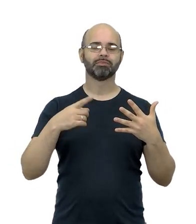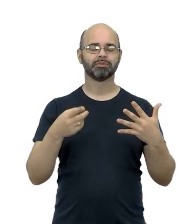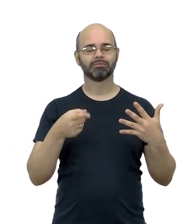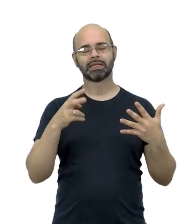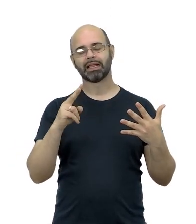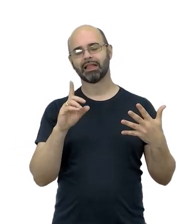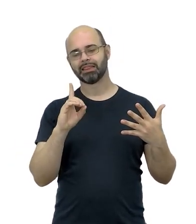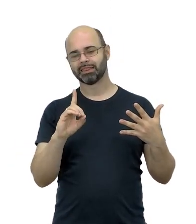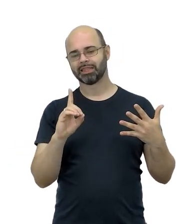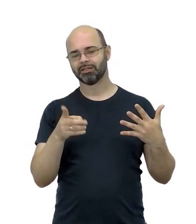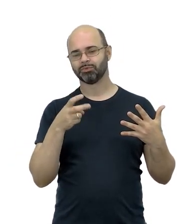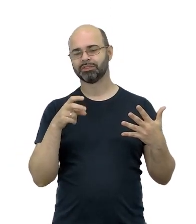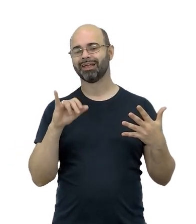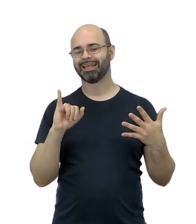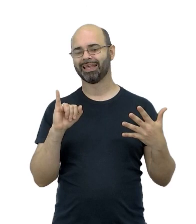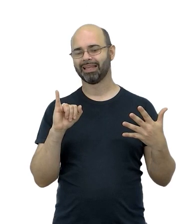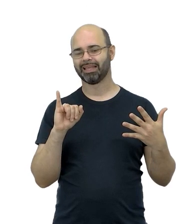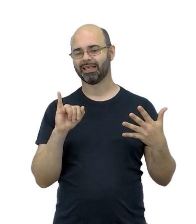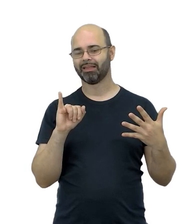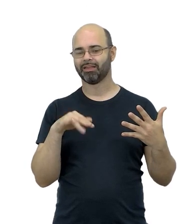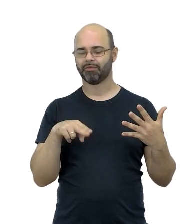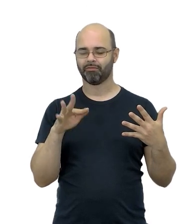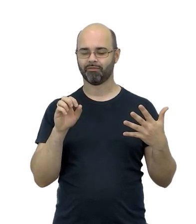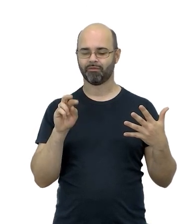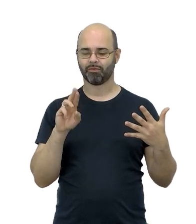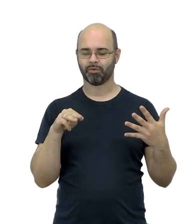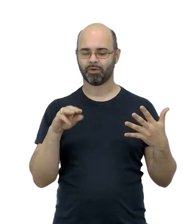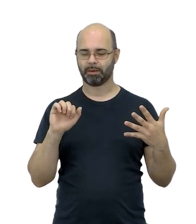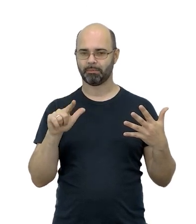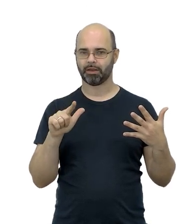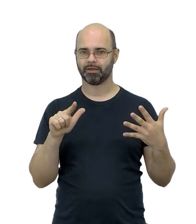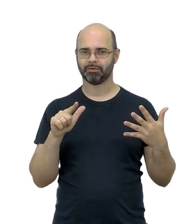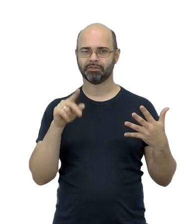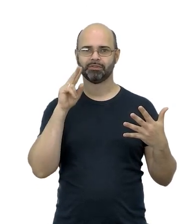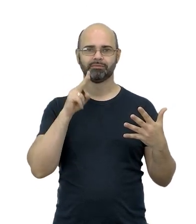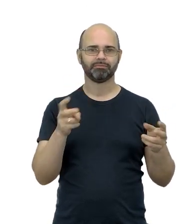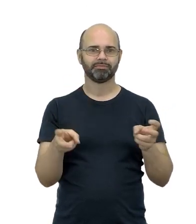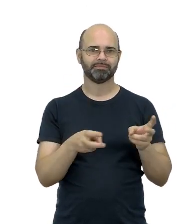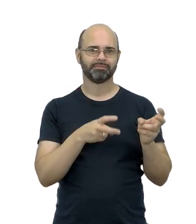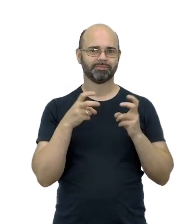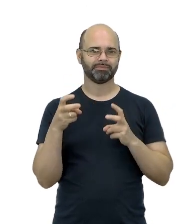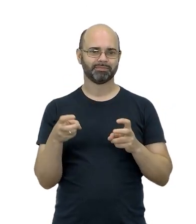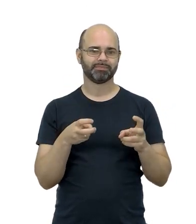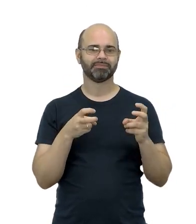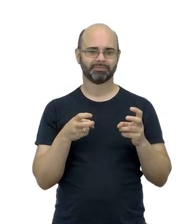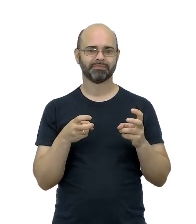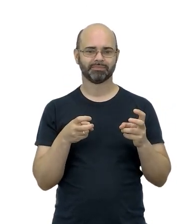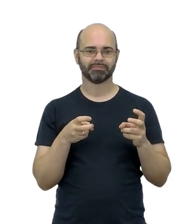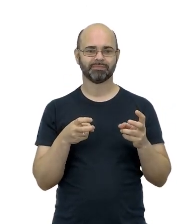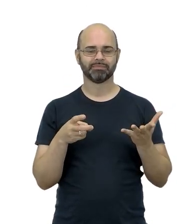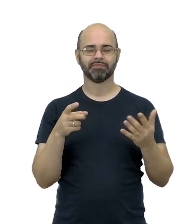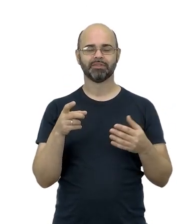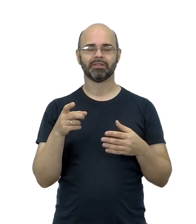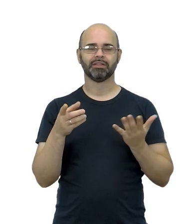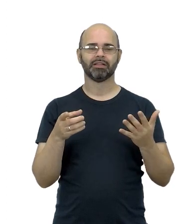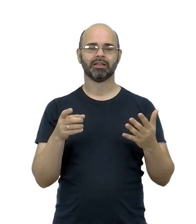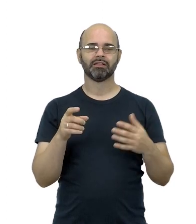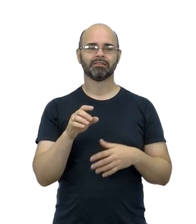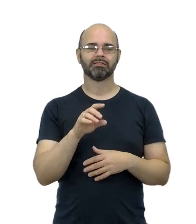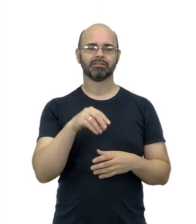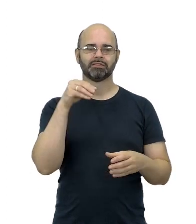informal a partir da observação e da visualização dessas imagens, né? Dessas figuras que